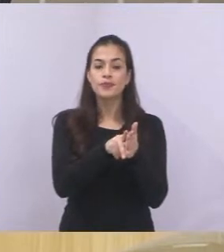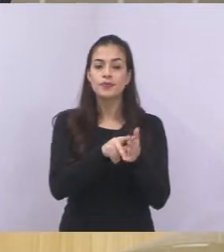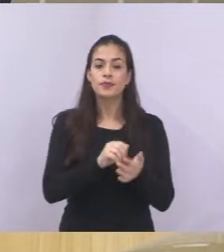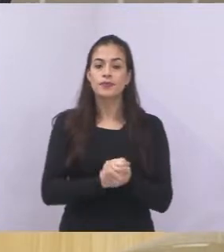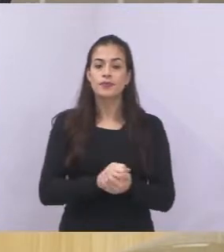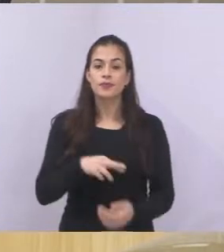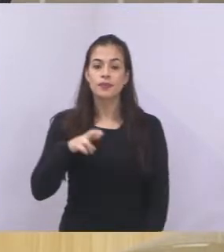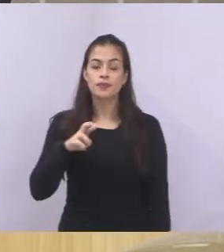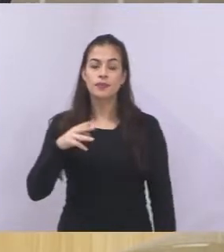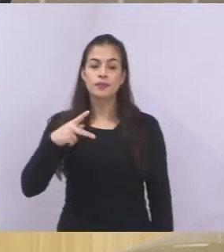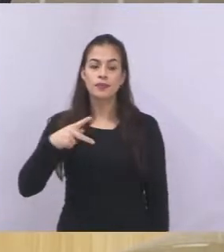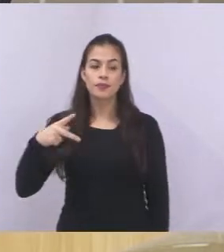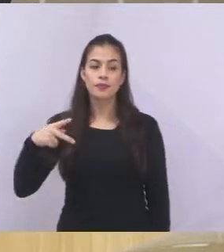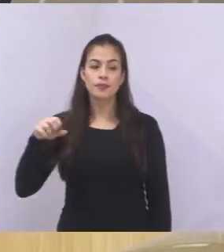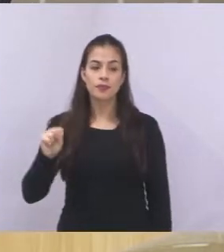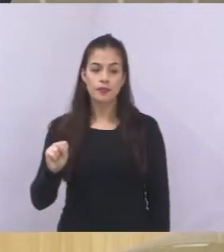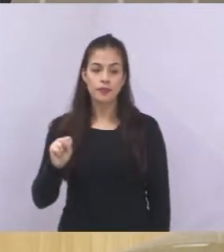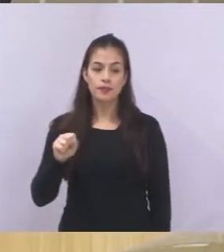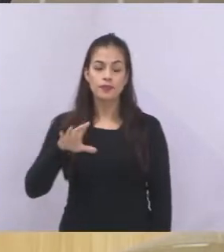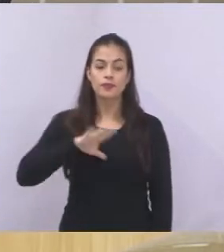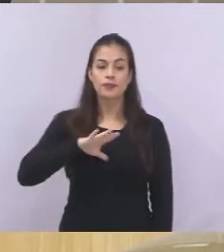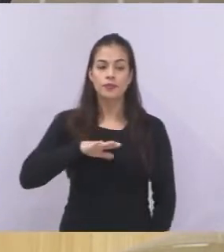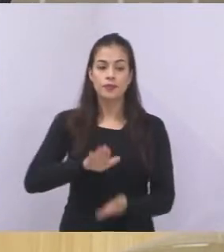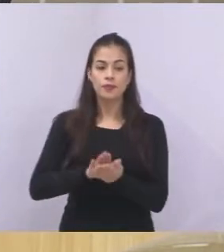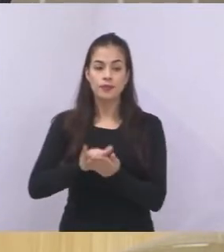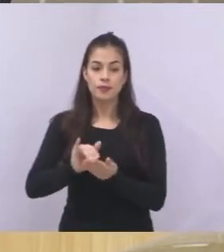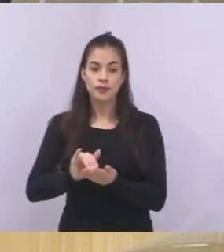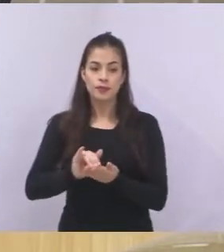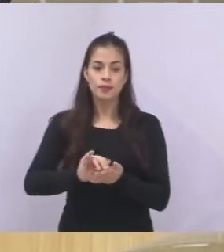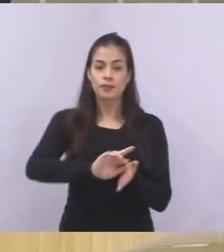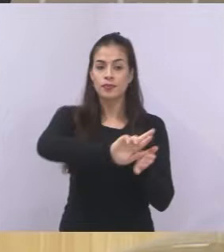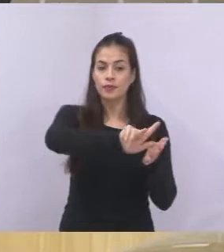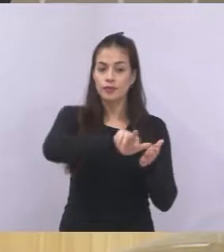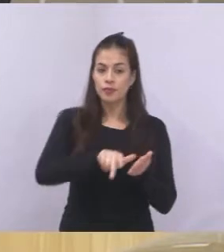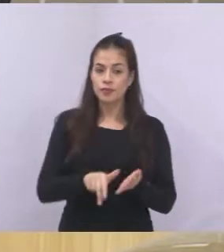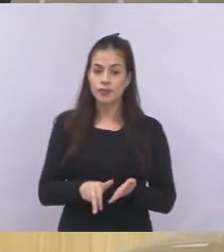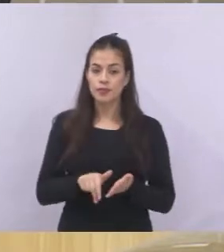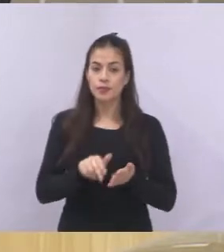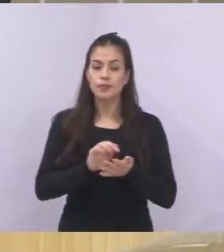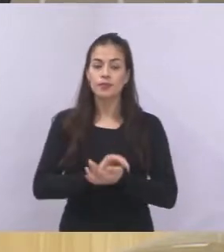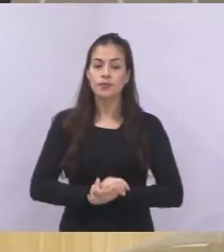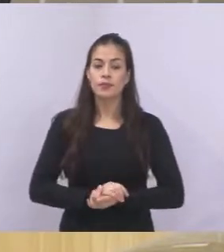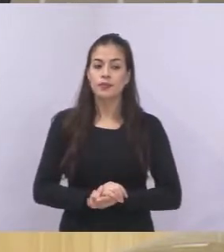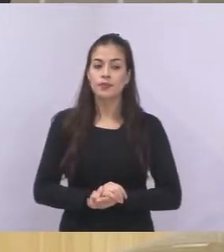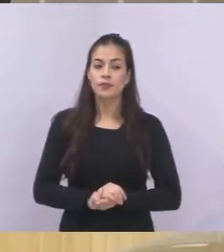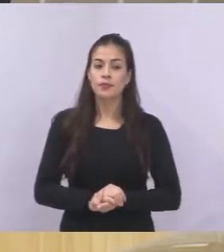RPPS, do município de Jacareí. Estabelece outras providências.